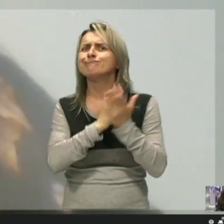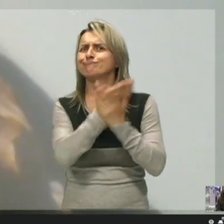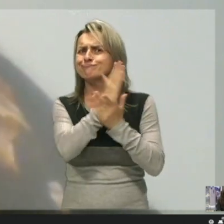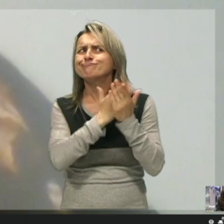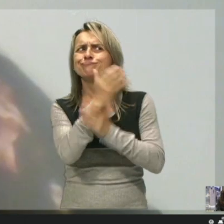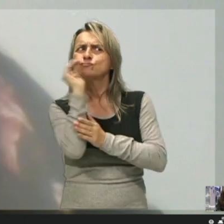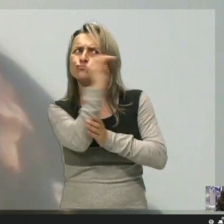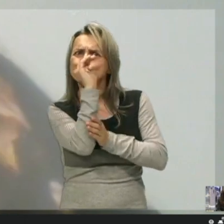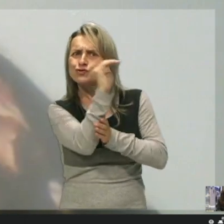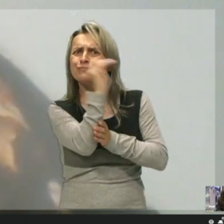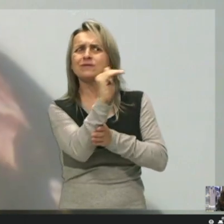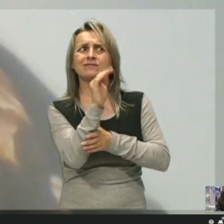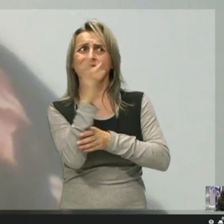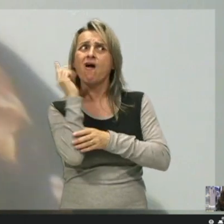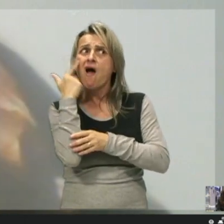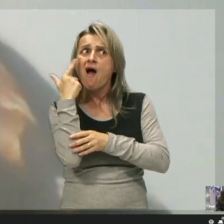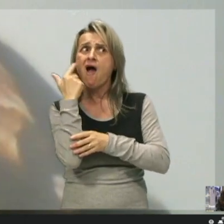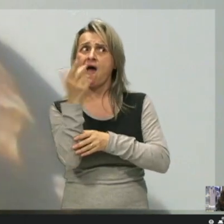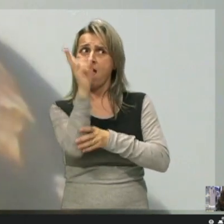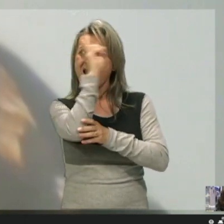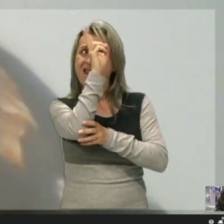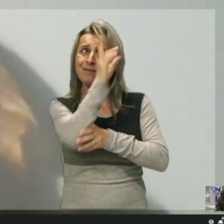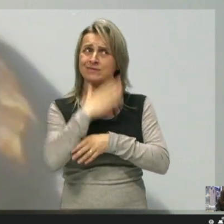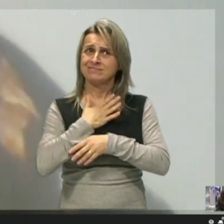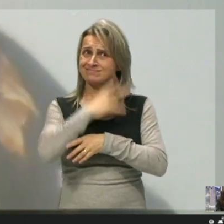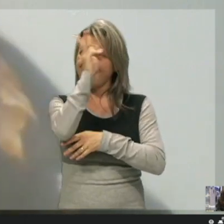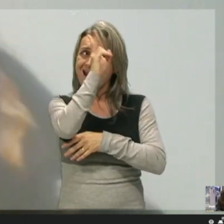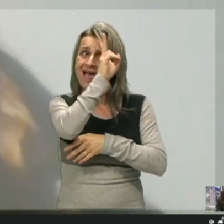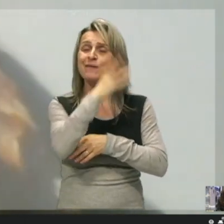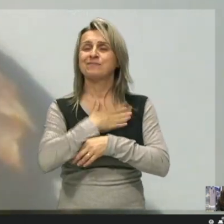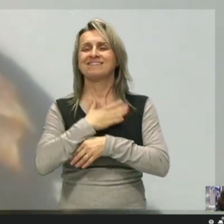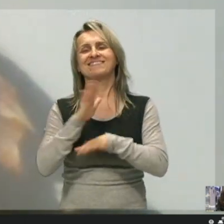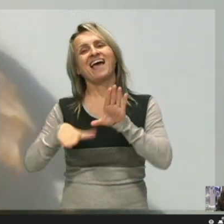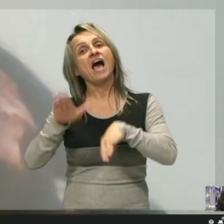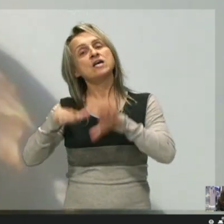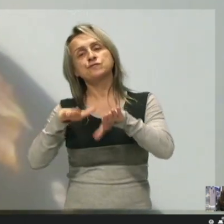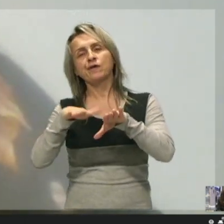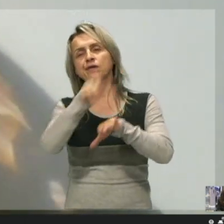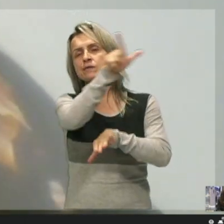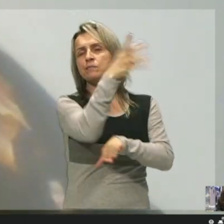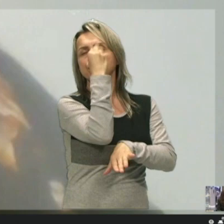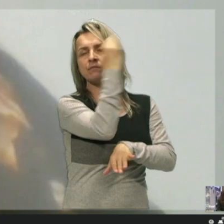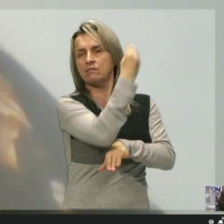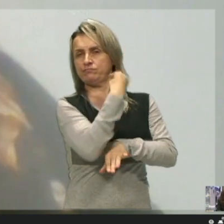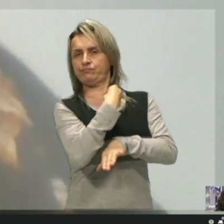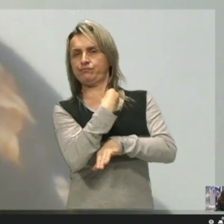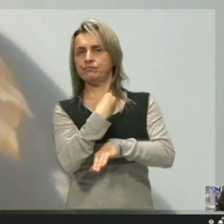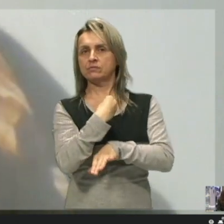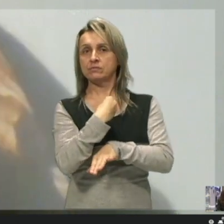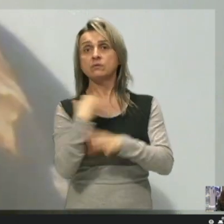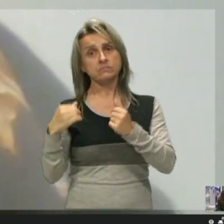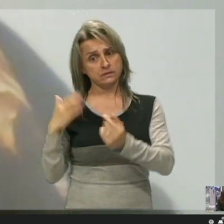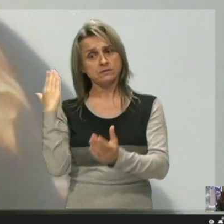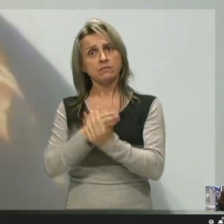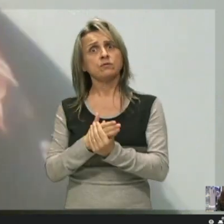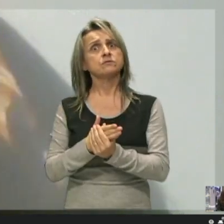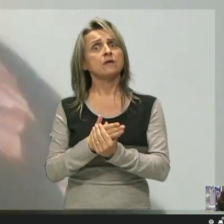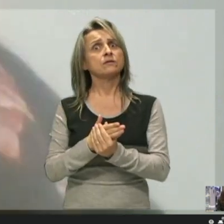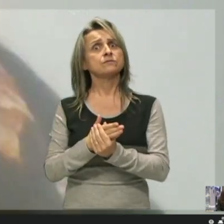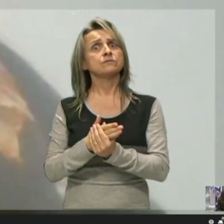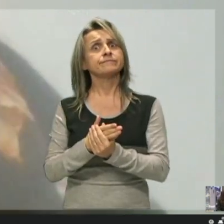estamos aqui, isso é importante. Muitas vezes as pessoas não fazem, nos ignoram, que a gente tem que entrar com processo judicial. Outras vezes